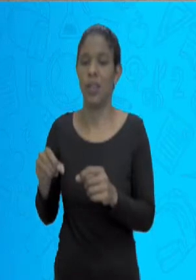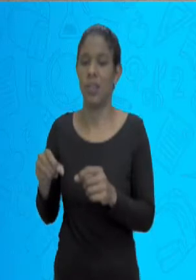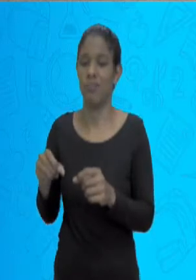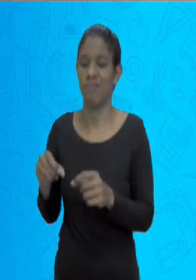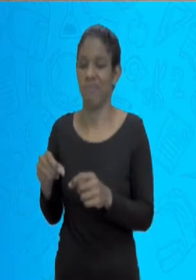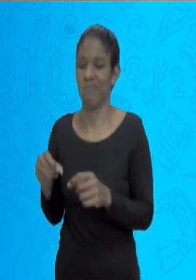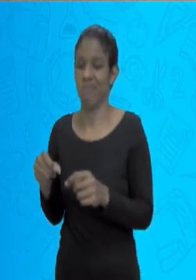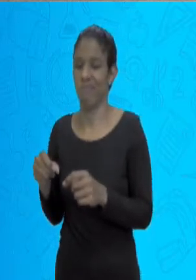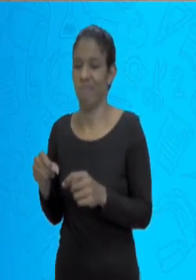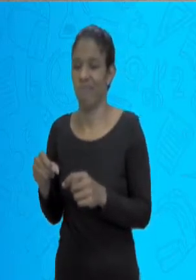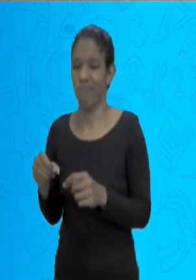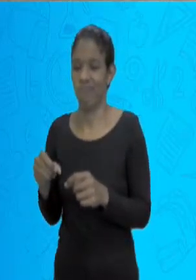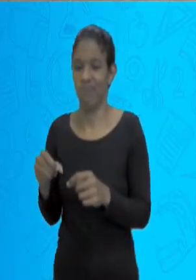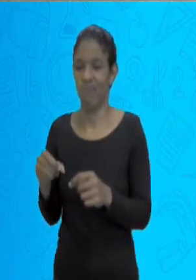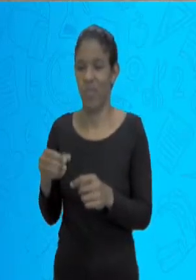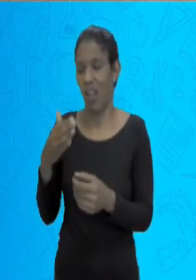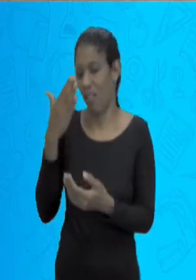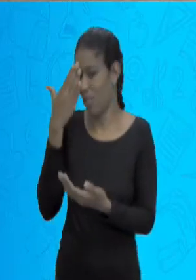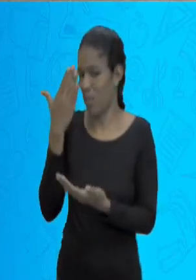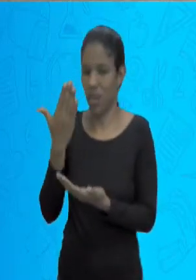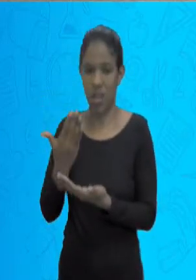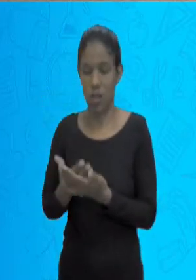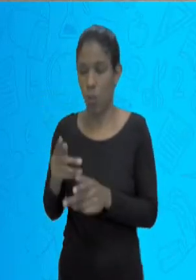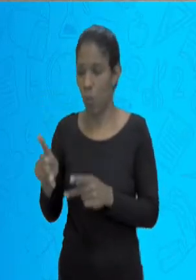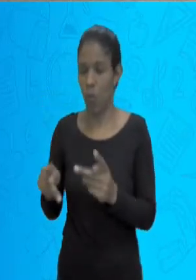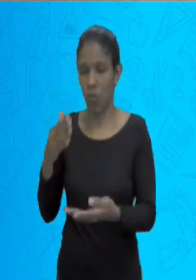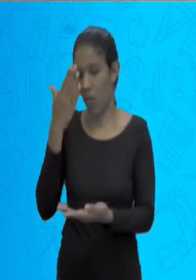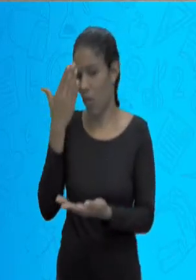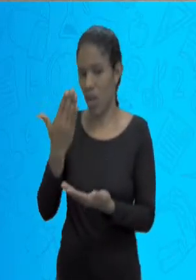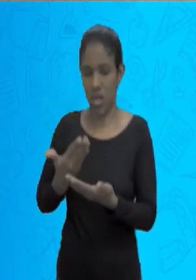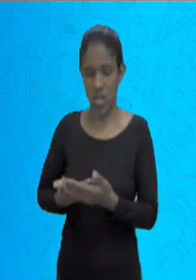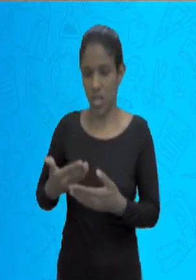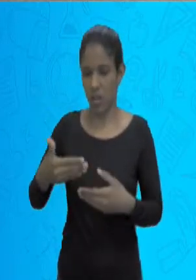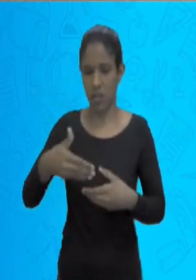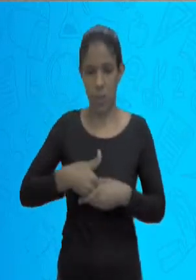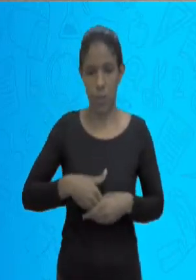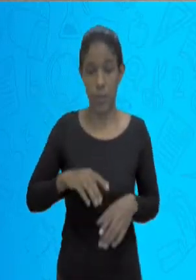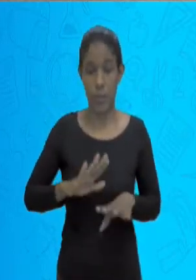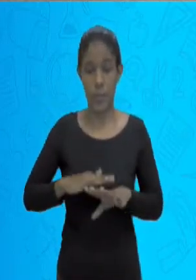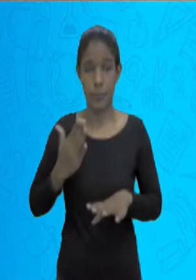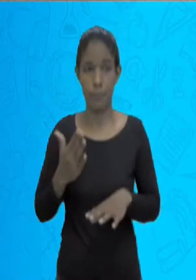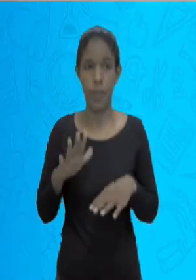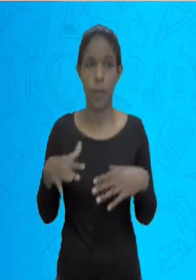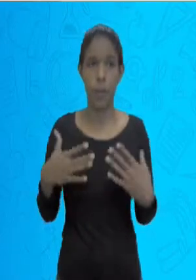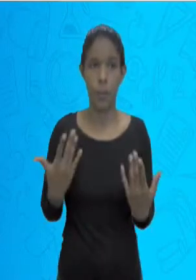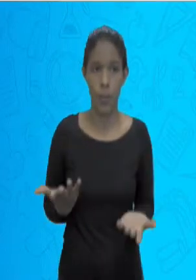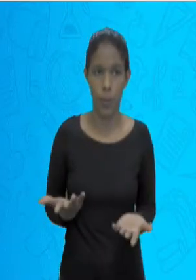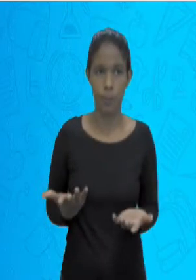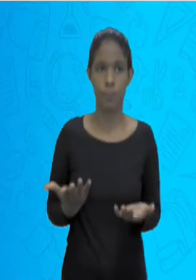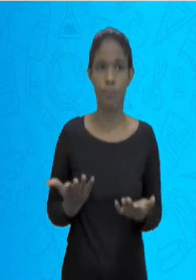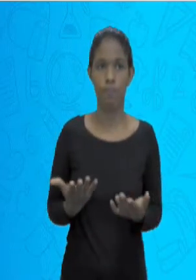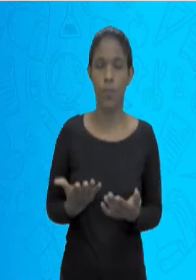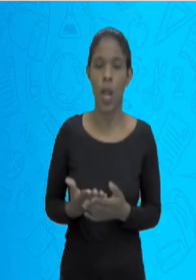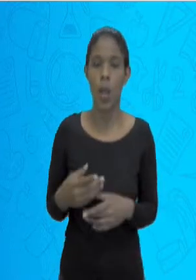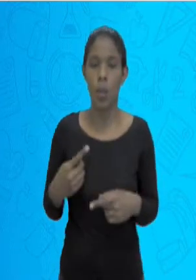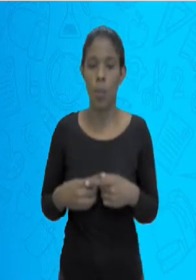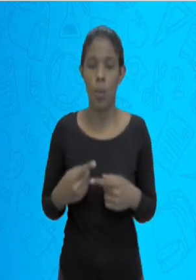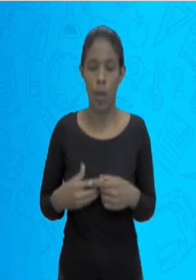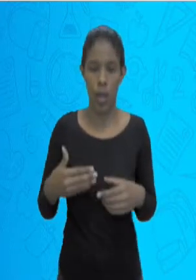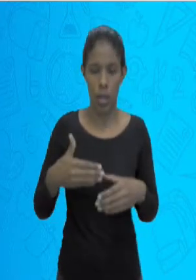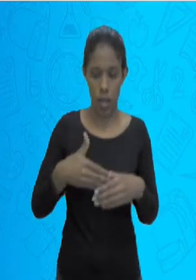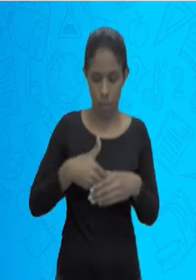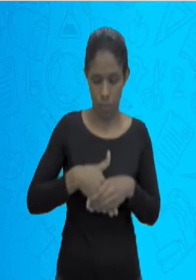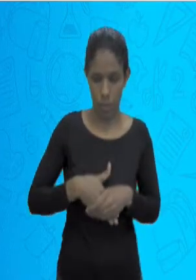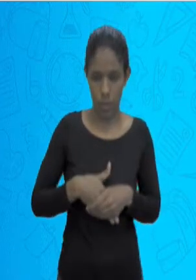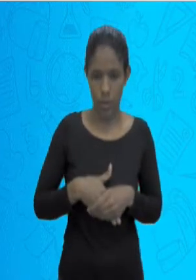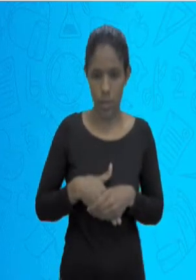desmascarado ou desacreditado das suas funções. Ele abandona os princípios iluministas